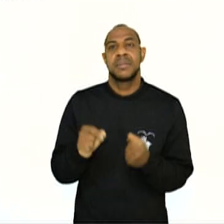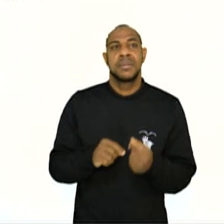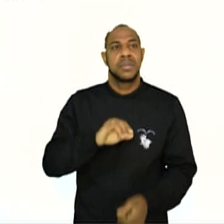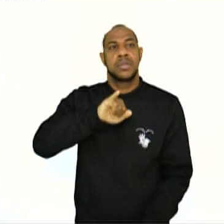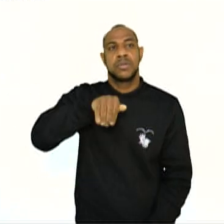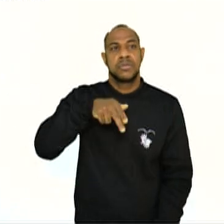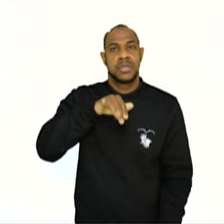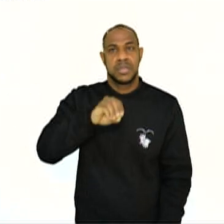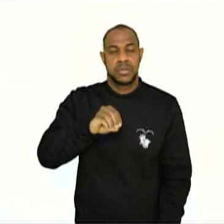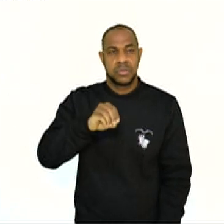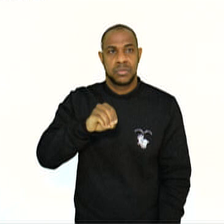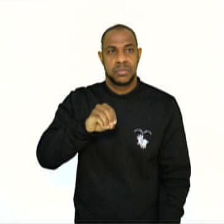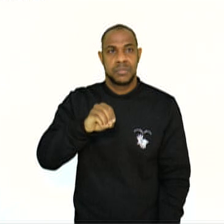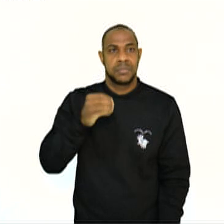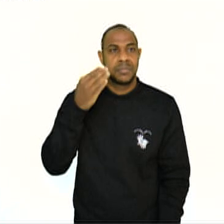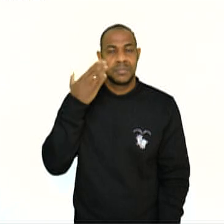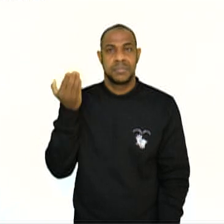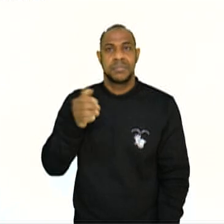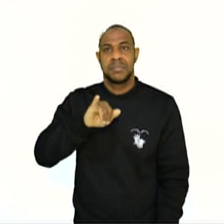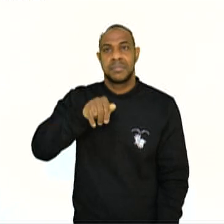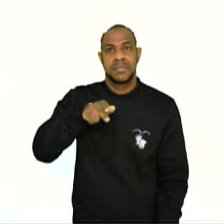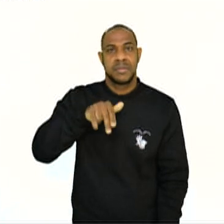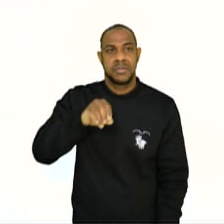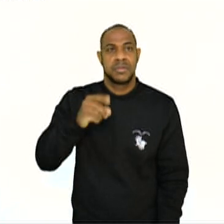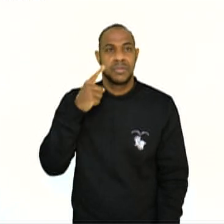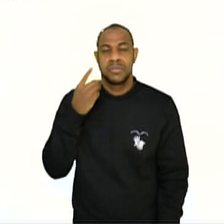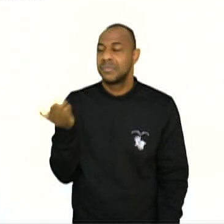Jânio Quadros, uma espécie de